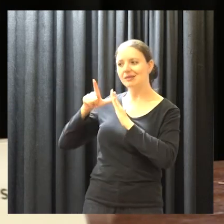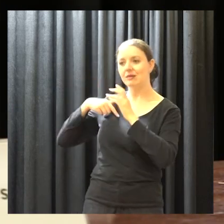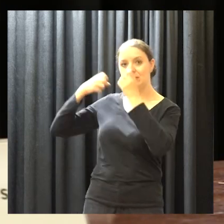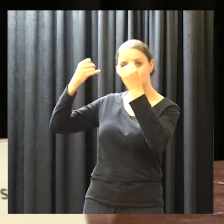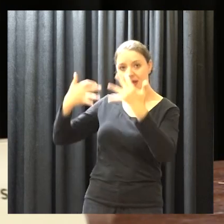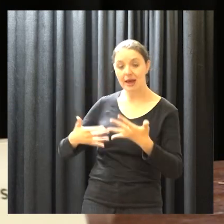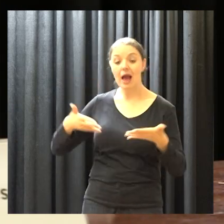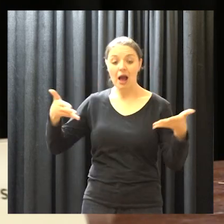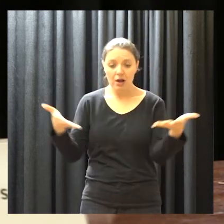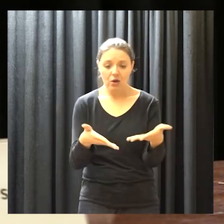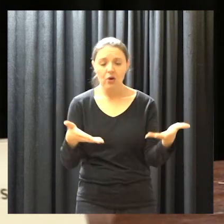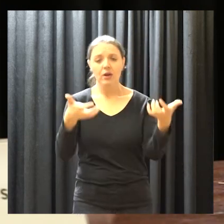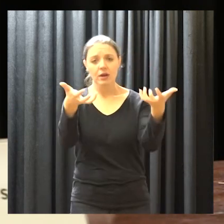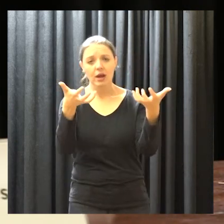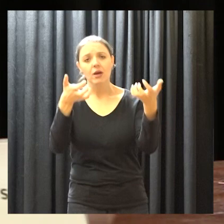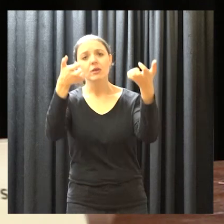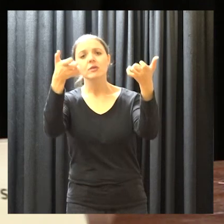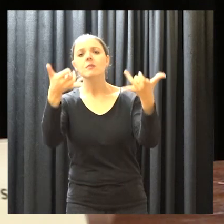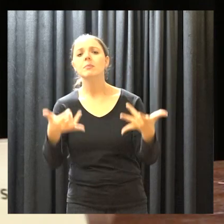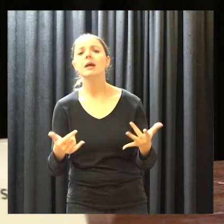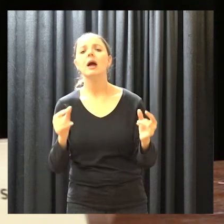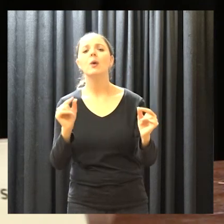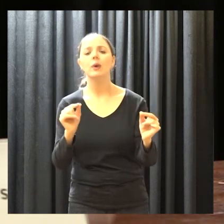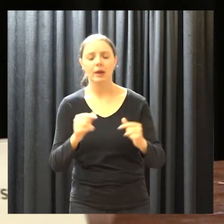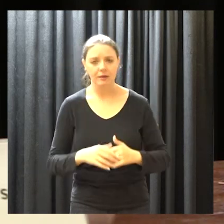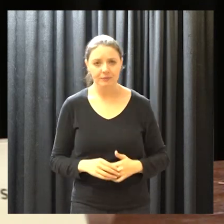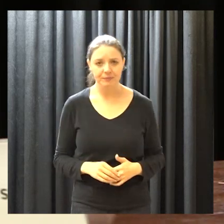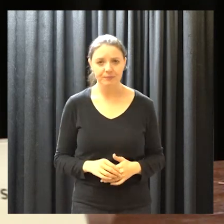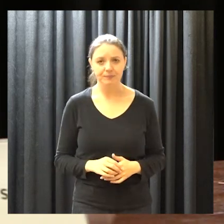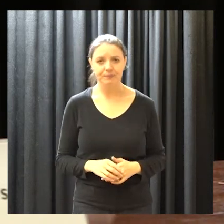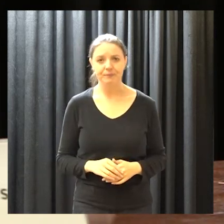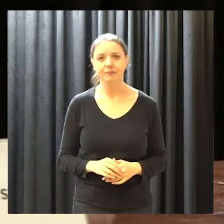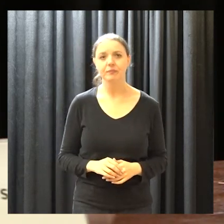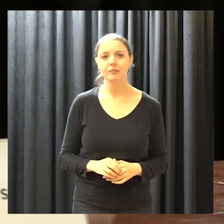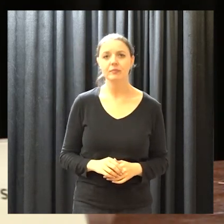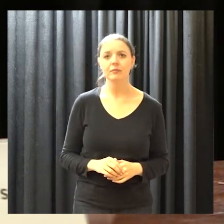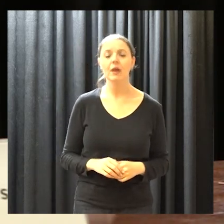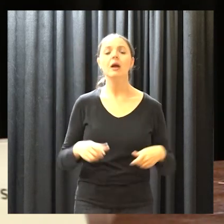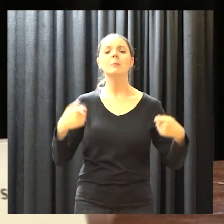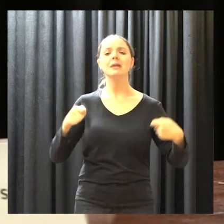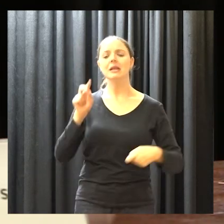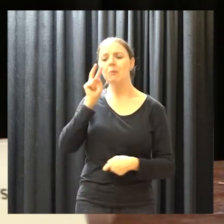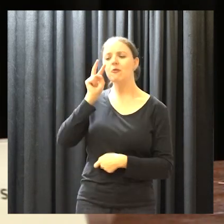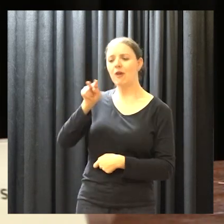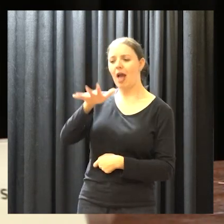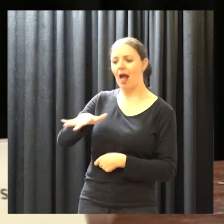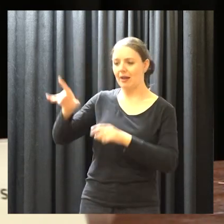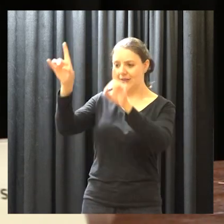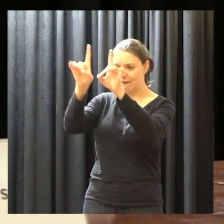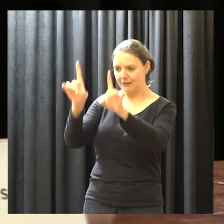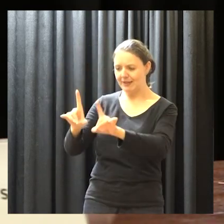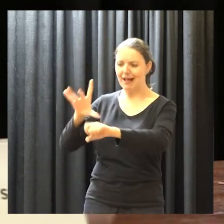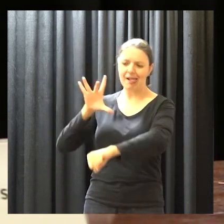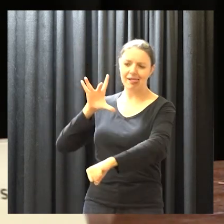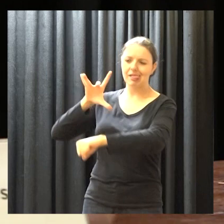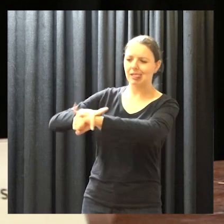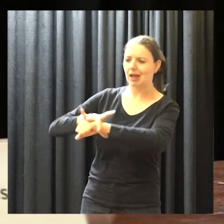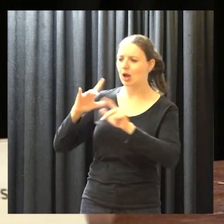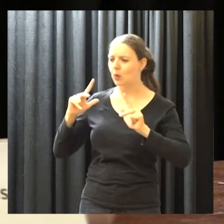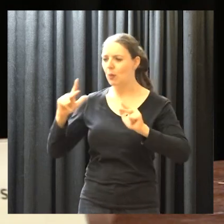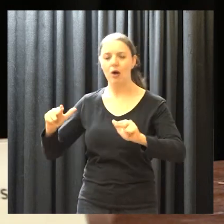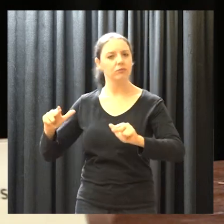trabalho, abordar sobre a necessidade de rompermos com a patologização da deficiência